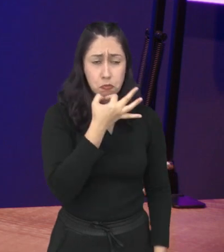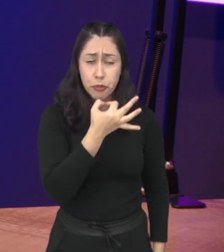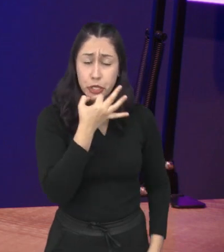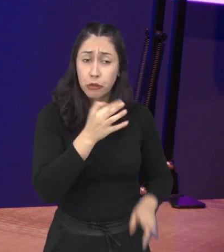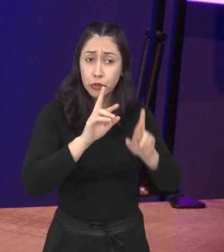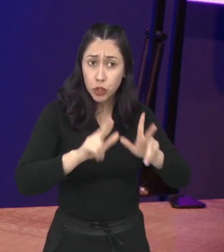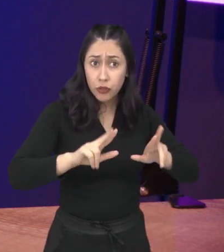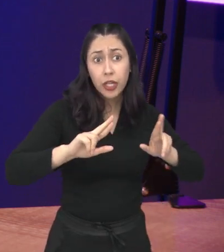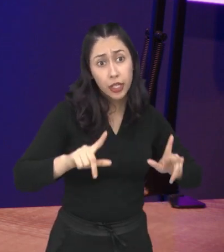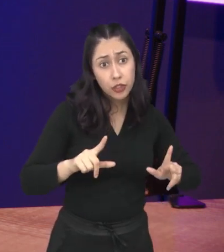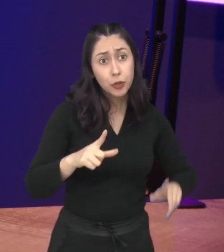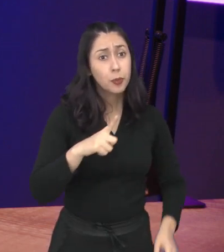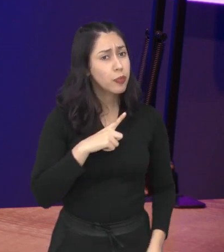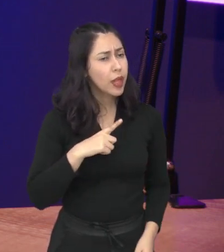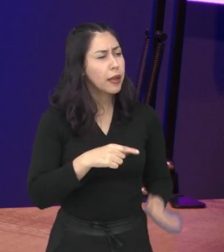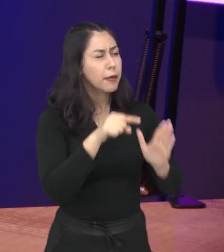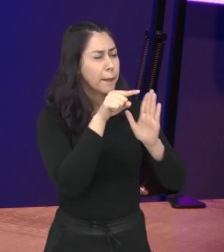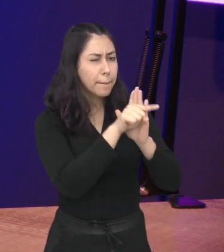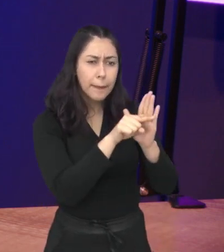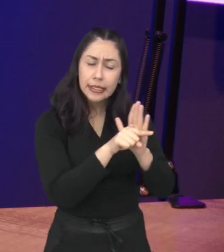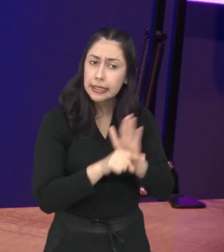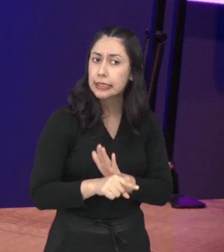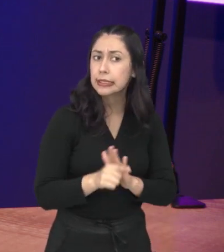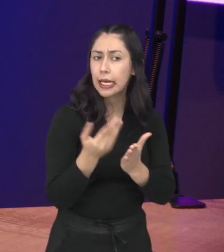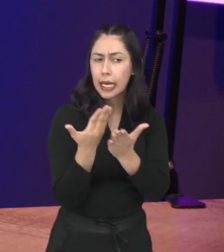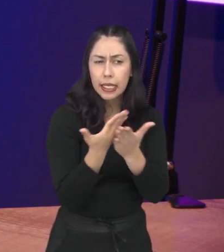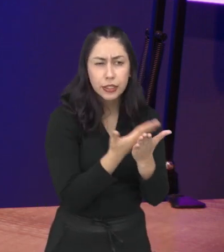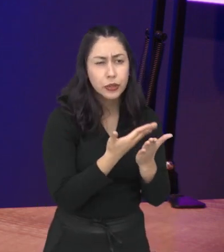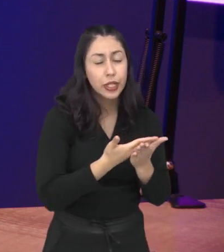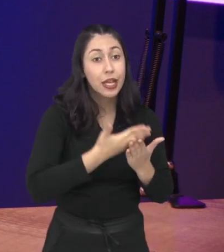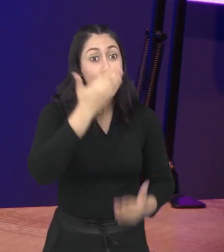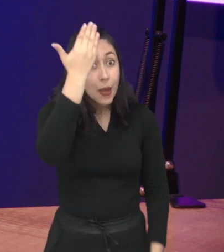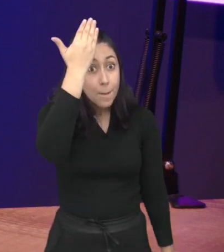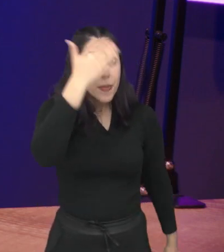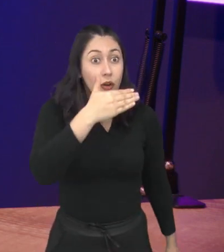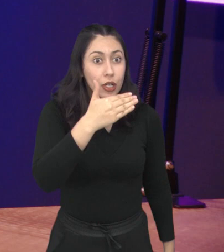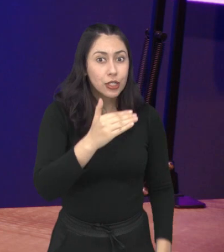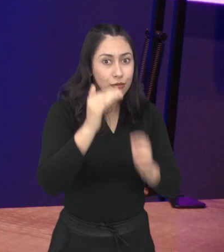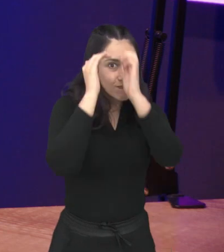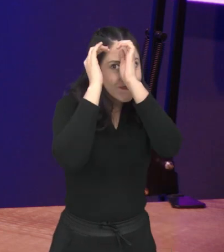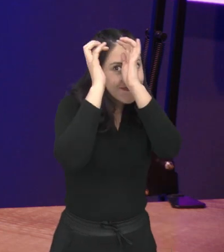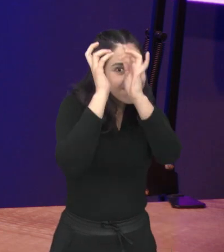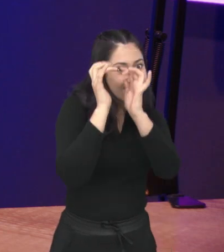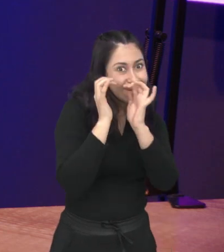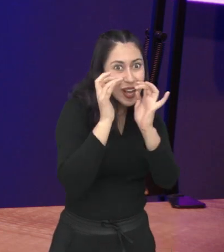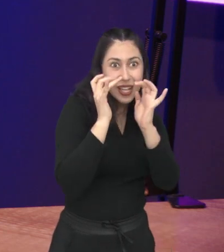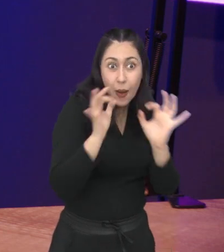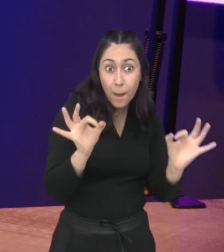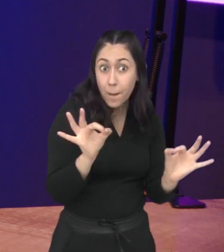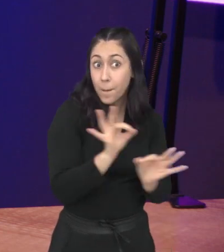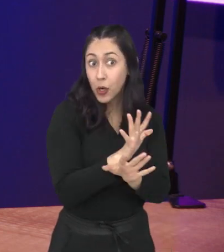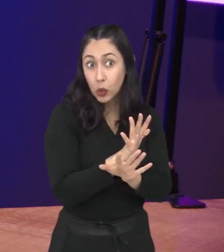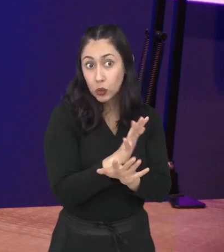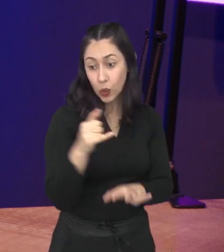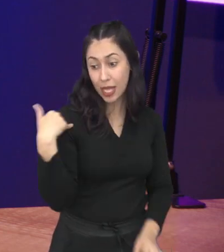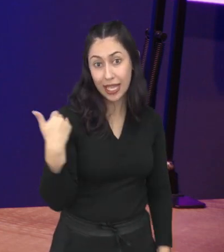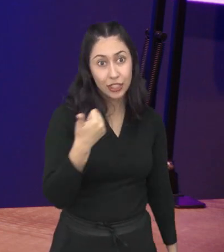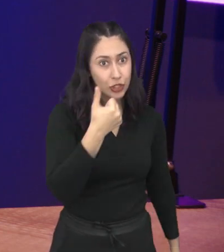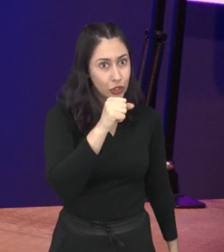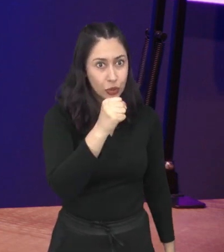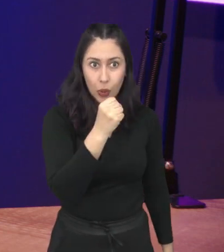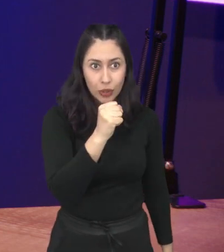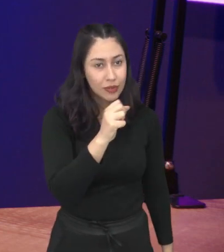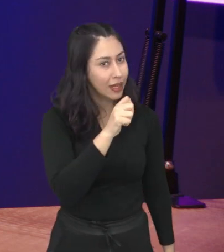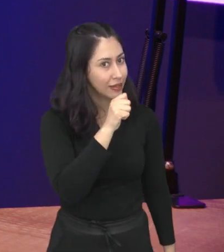Samuel. Já existem estudos, né, muitas pesquisas que comprovam que o cérebro humano, ele ainda não se desenvolveu completamente